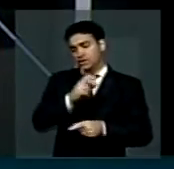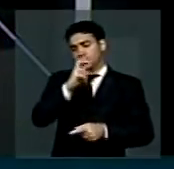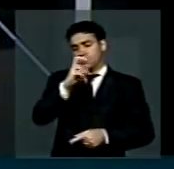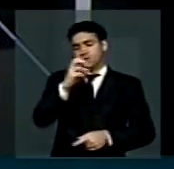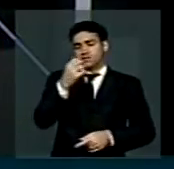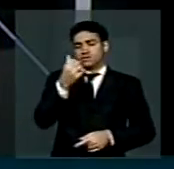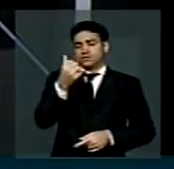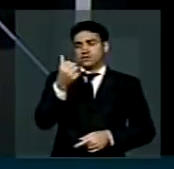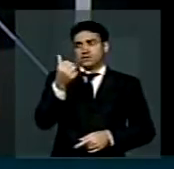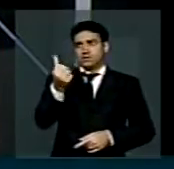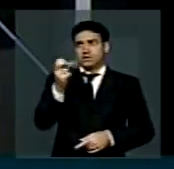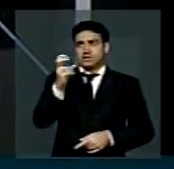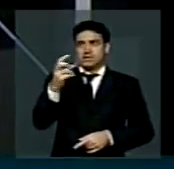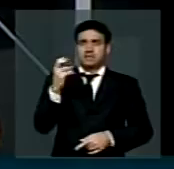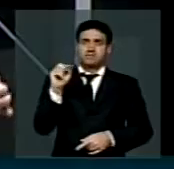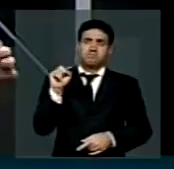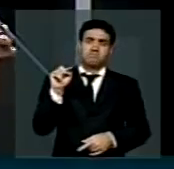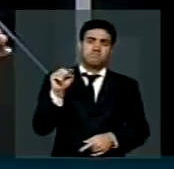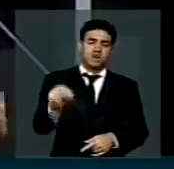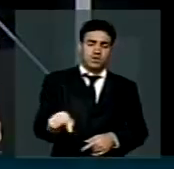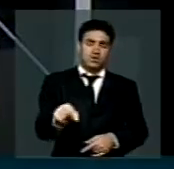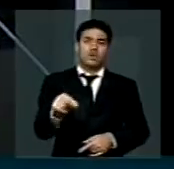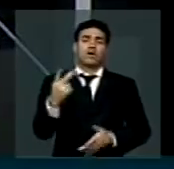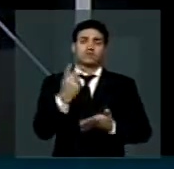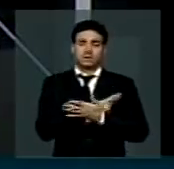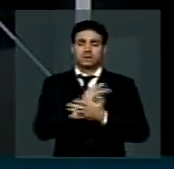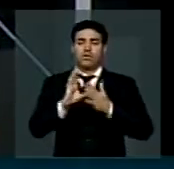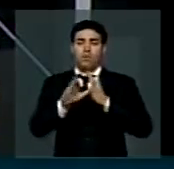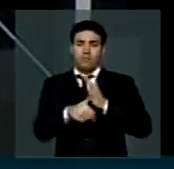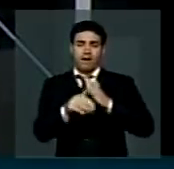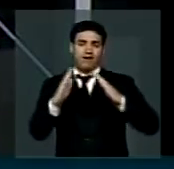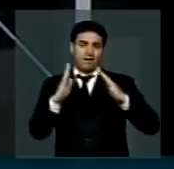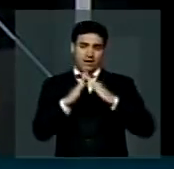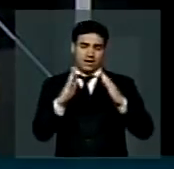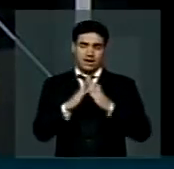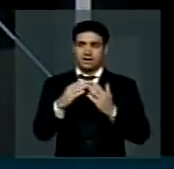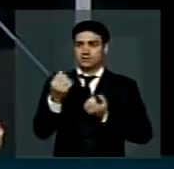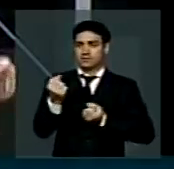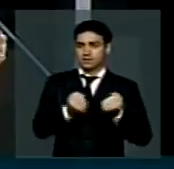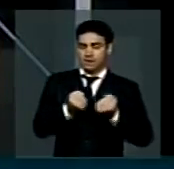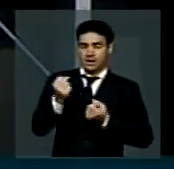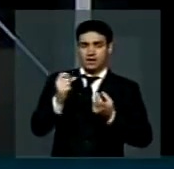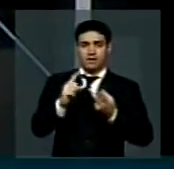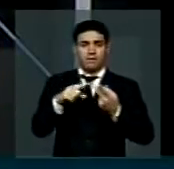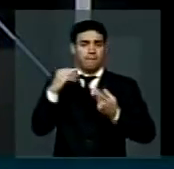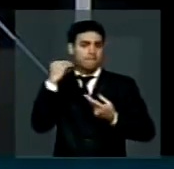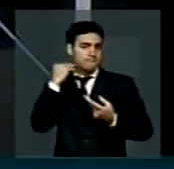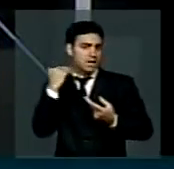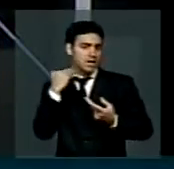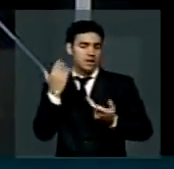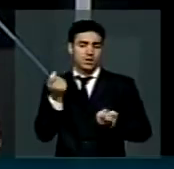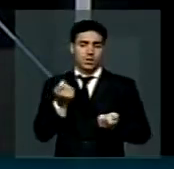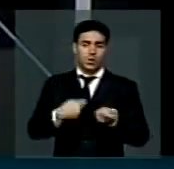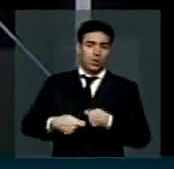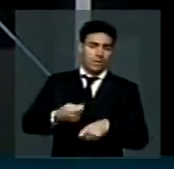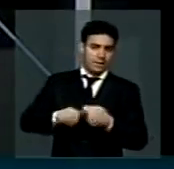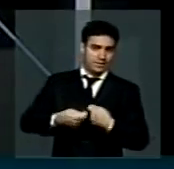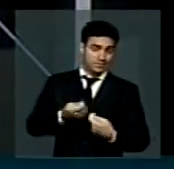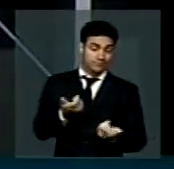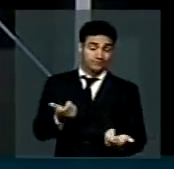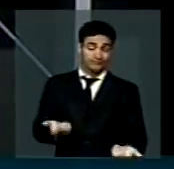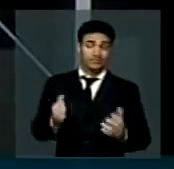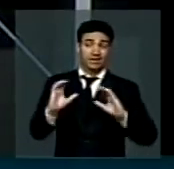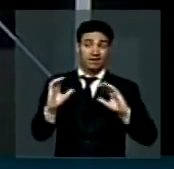556 mil casos de roubos às residências, veículos, bancos e comércio. Fica claro,